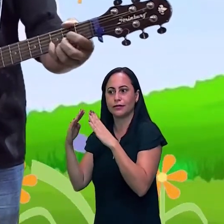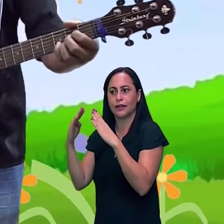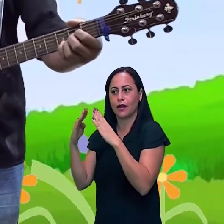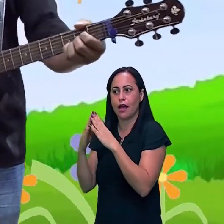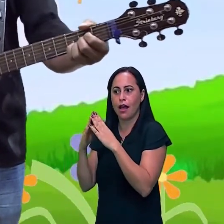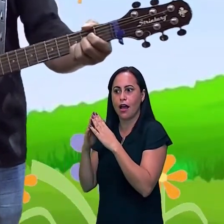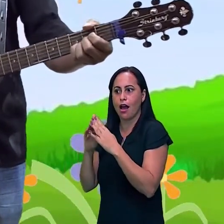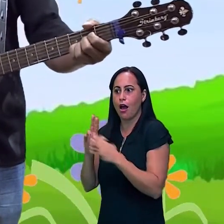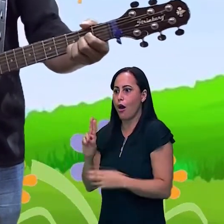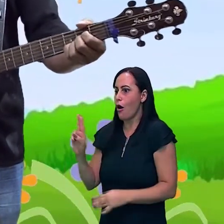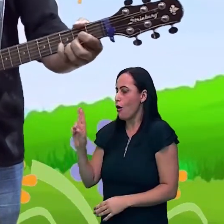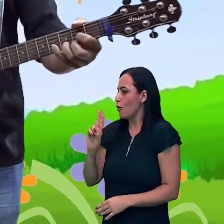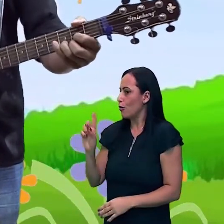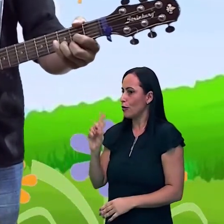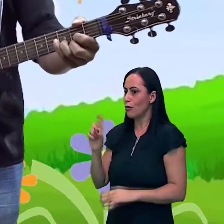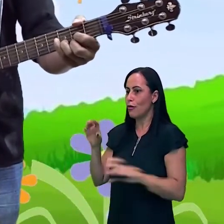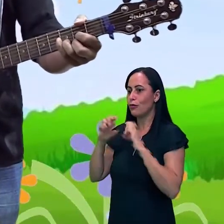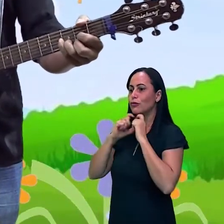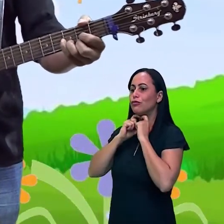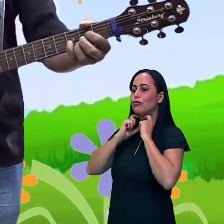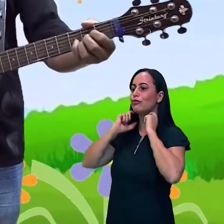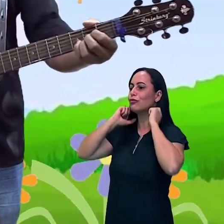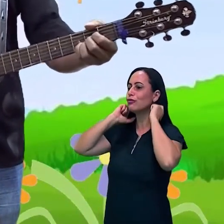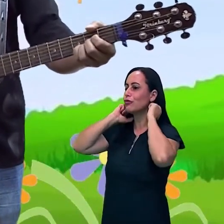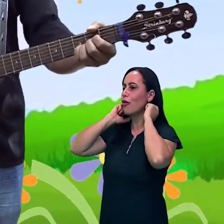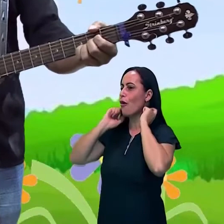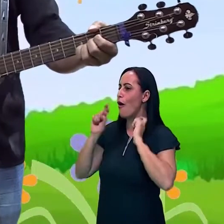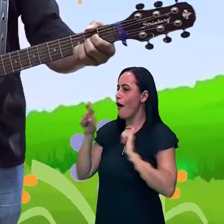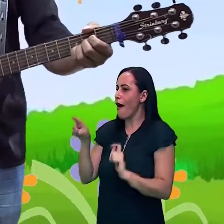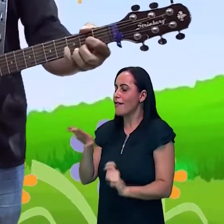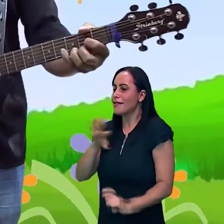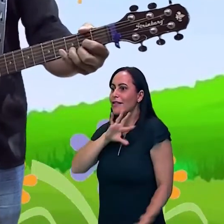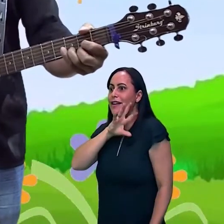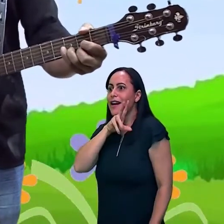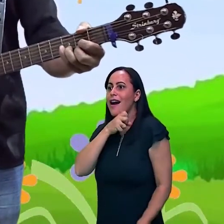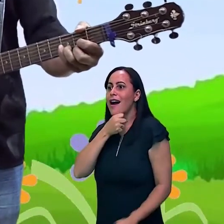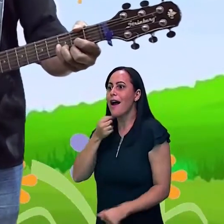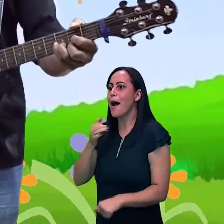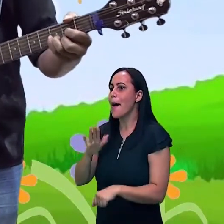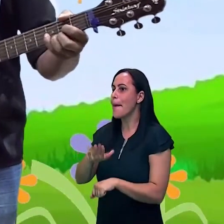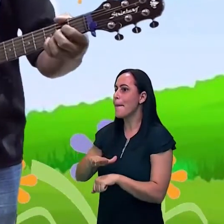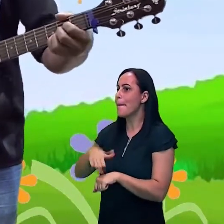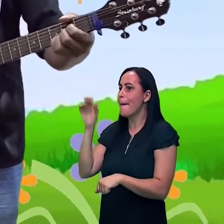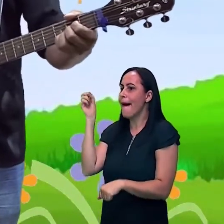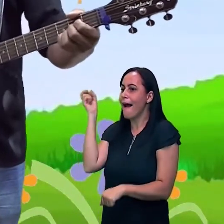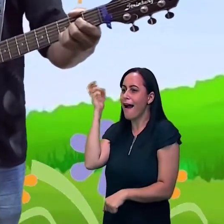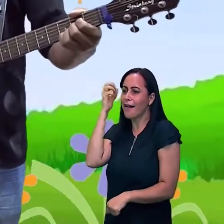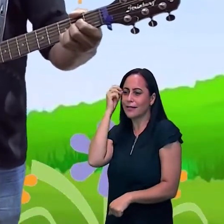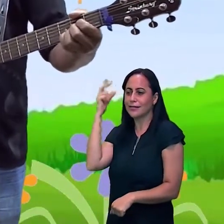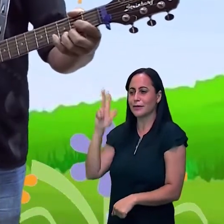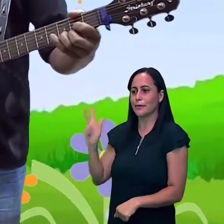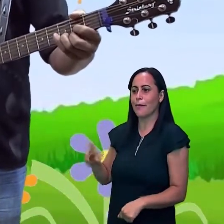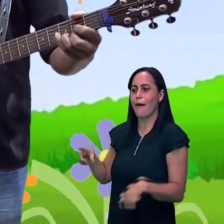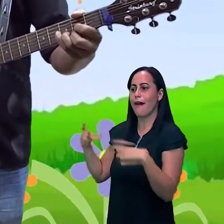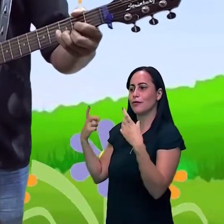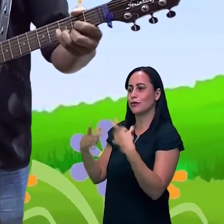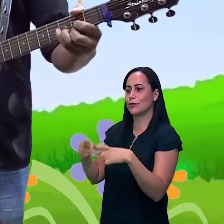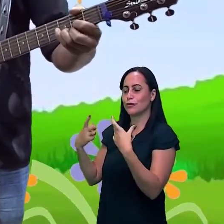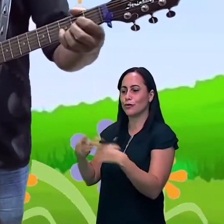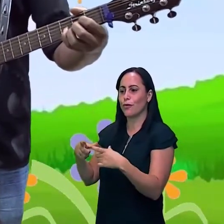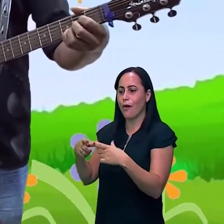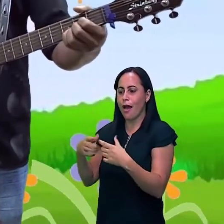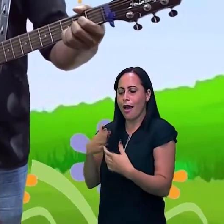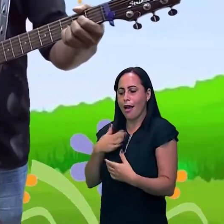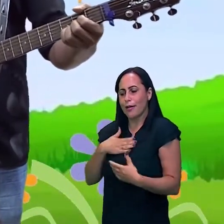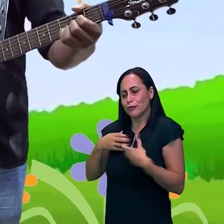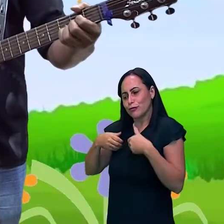usa coleira, você que é o bicho mais malandro do lugar, me leve